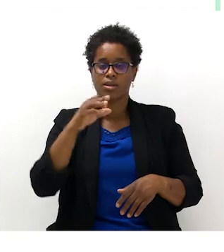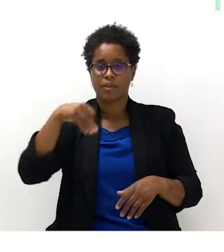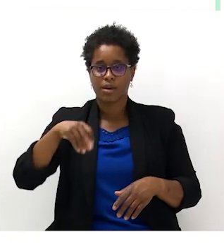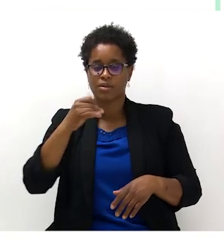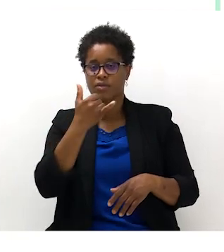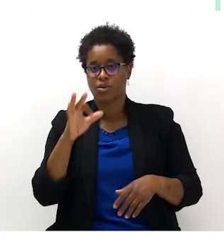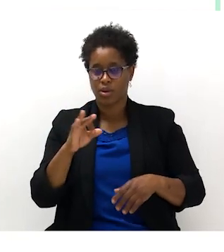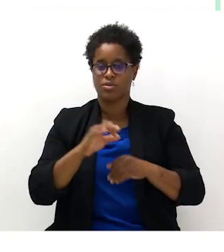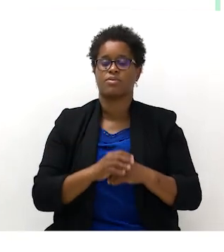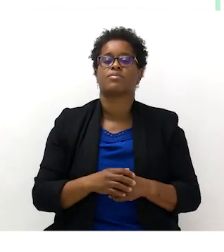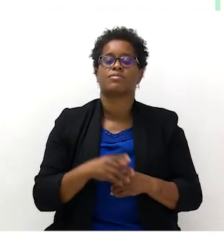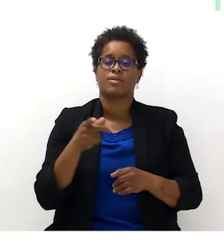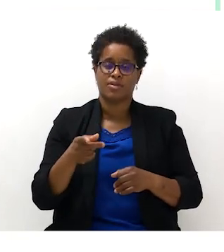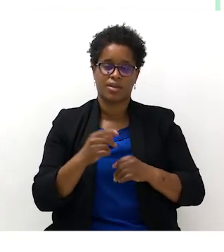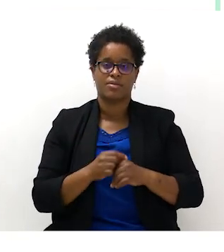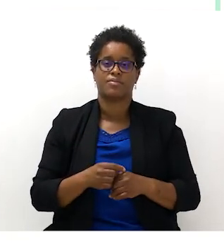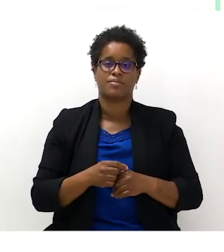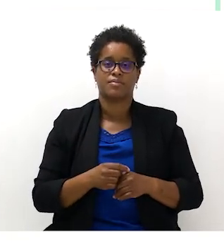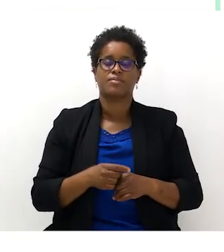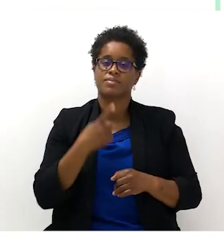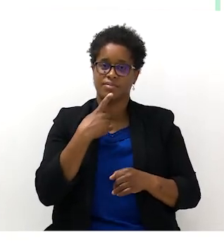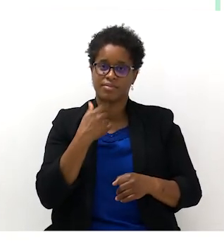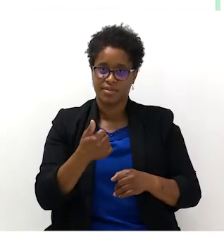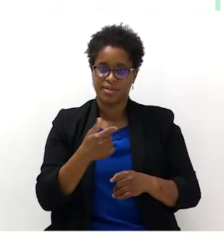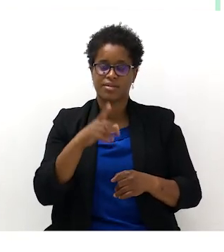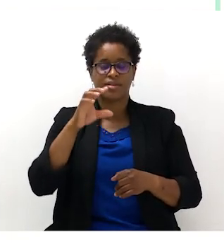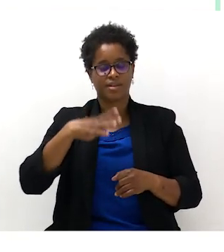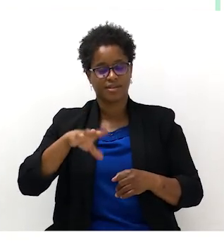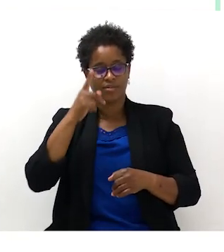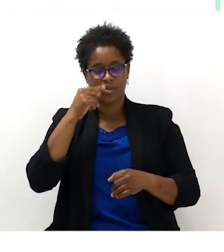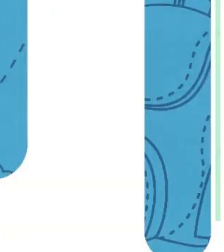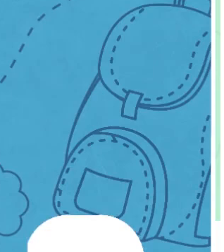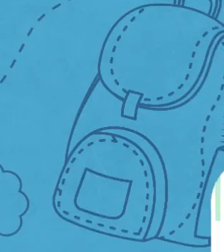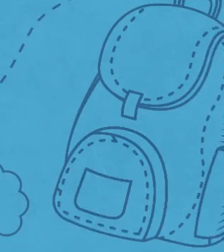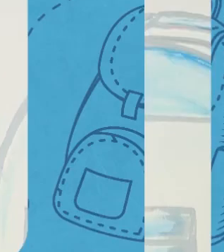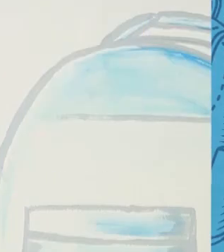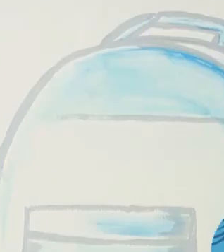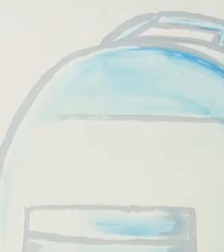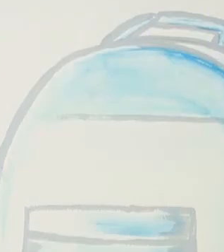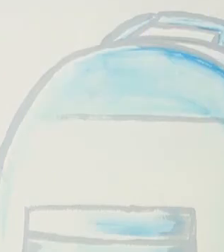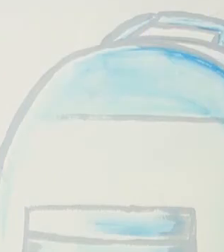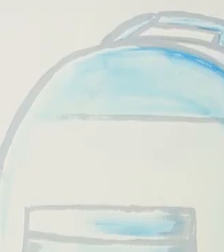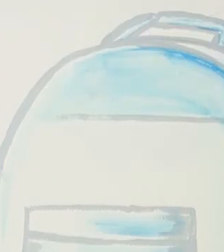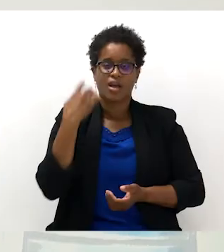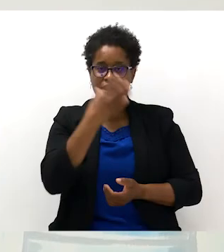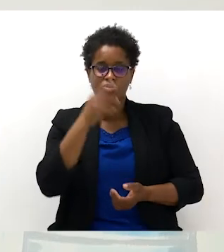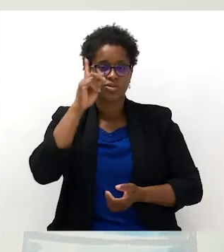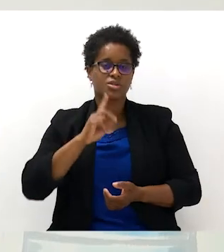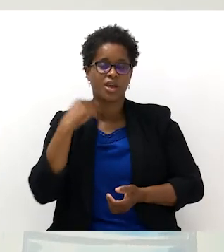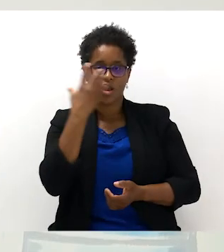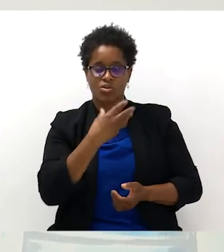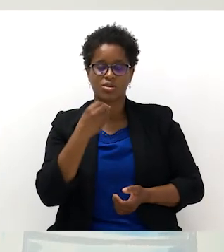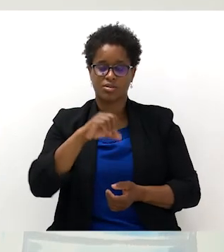24, colocando o resultado aqui. Certo, meus meninos e minhas meninas? Meus alunos e minhas